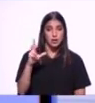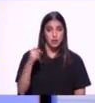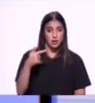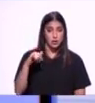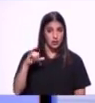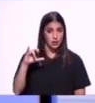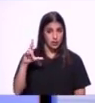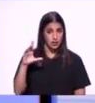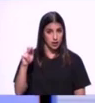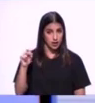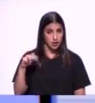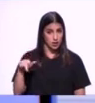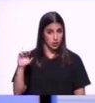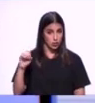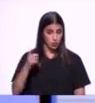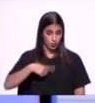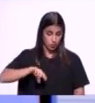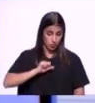neste programa.